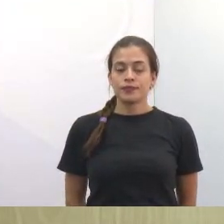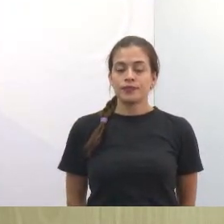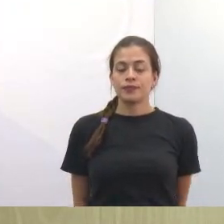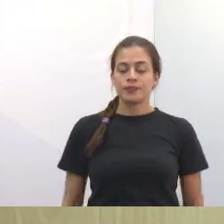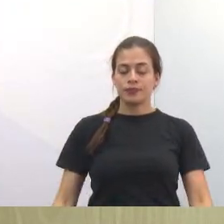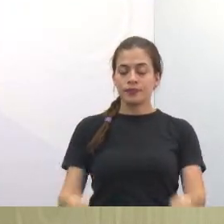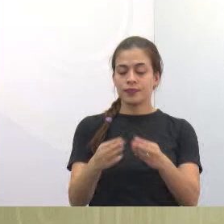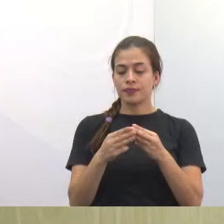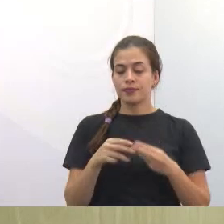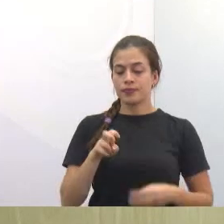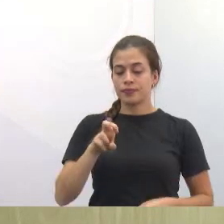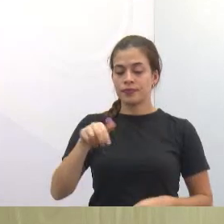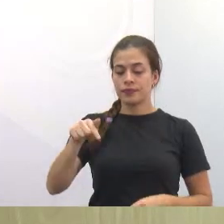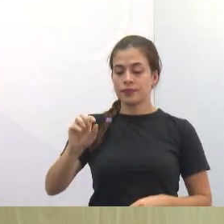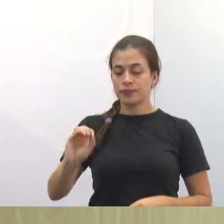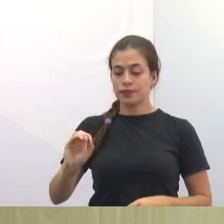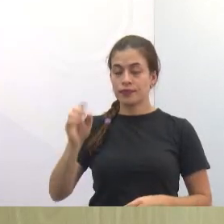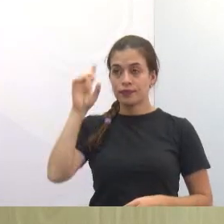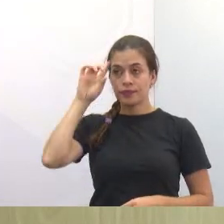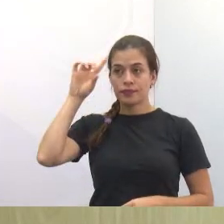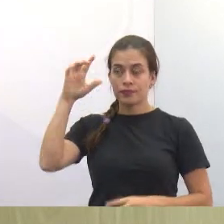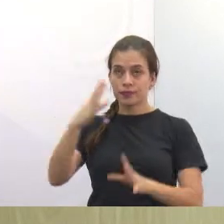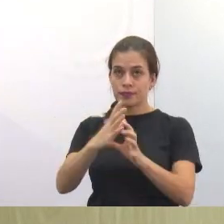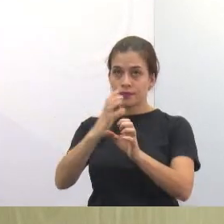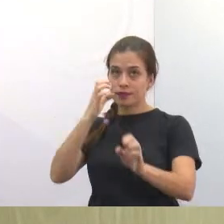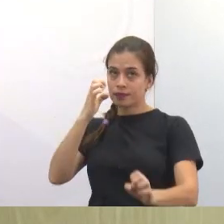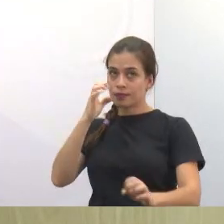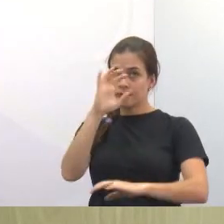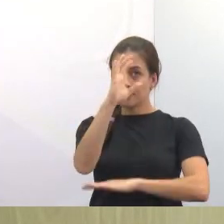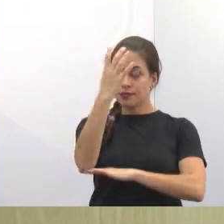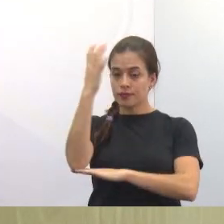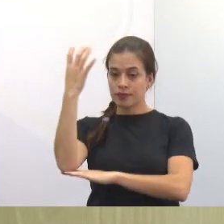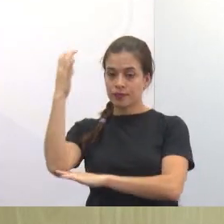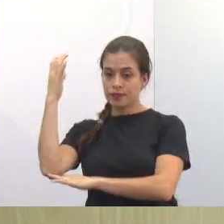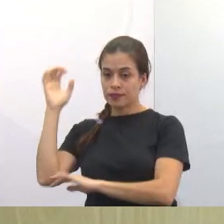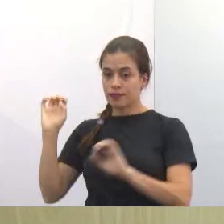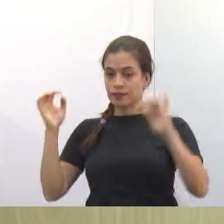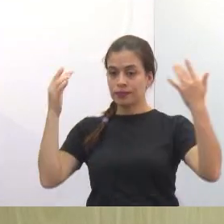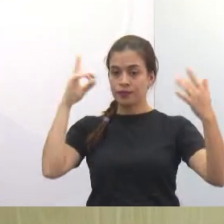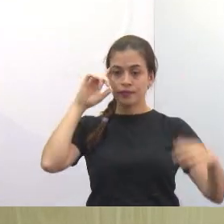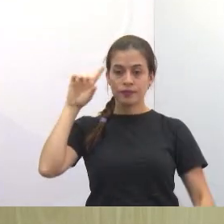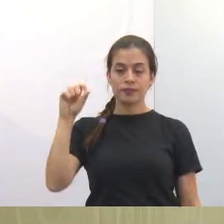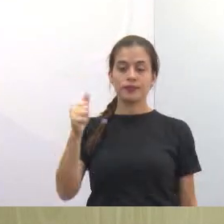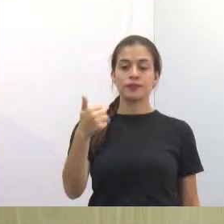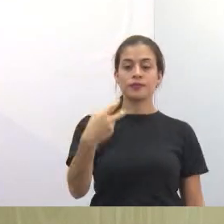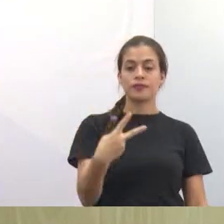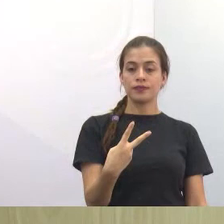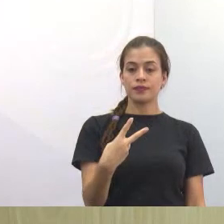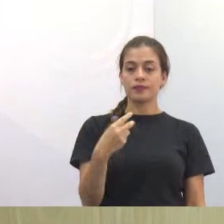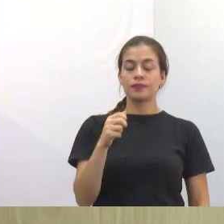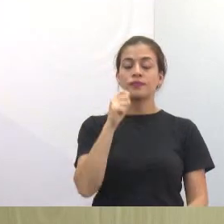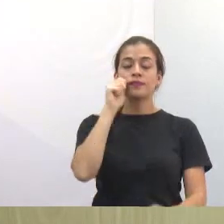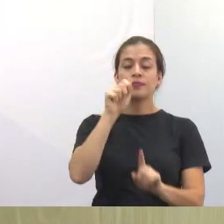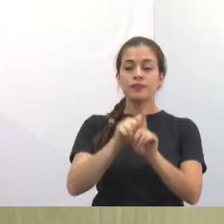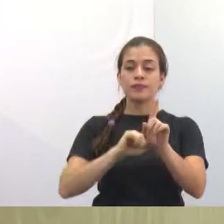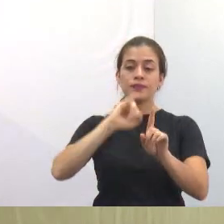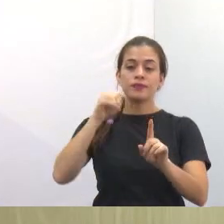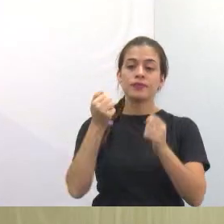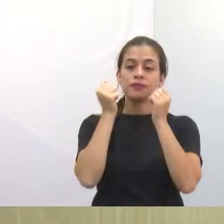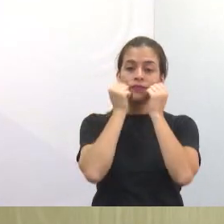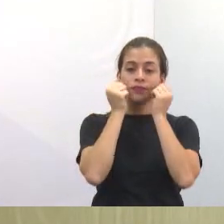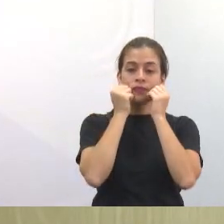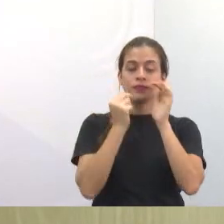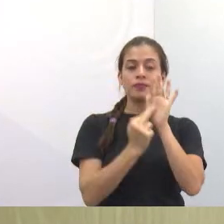Moção 570. Registro de transcurso do Dia do Engenheiro Florestal, celebrado em 12 de julho. Autoria Valmir do Parque Meia Lua.